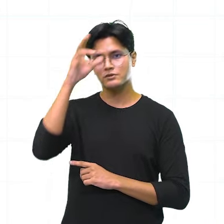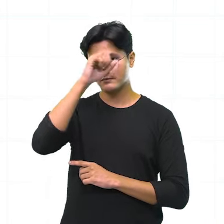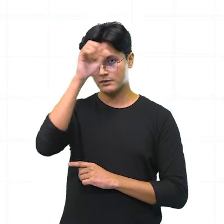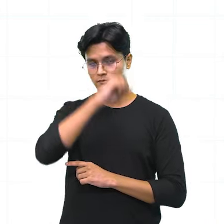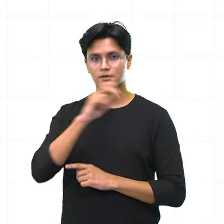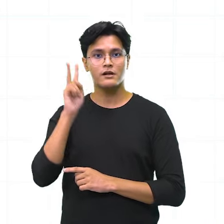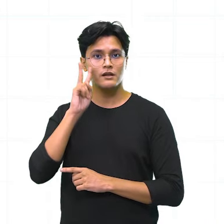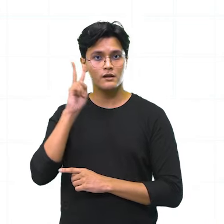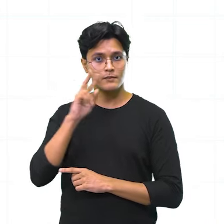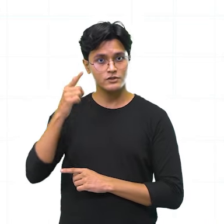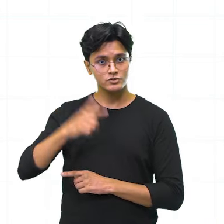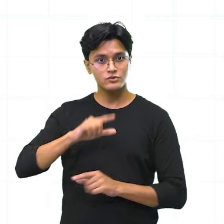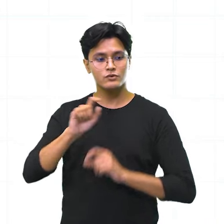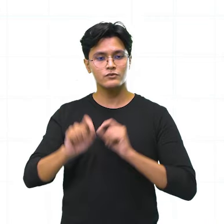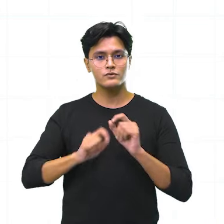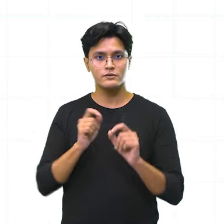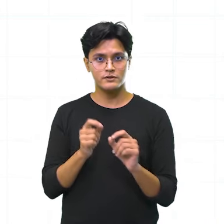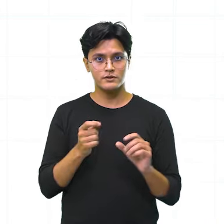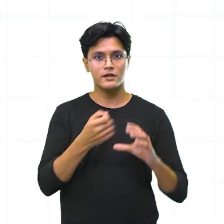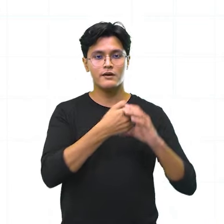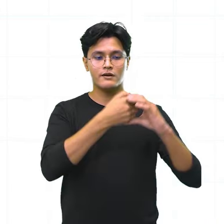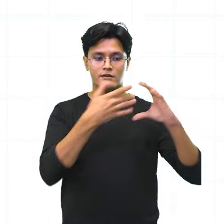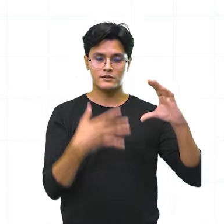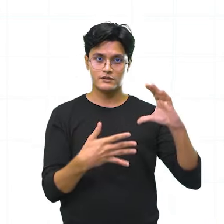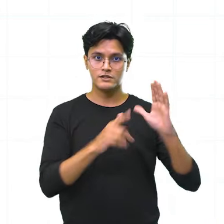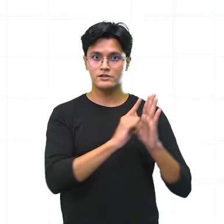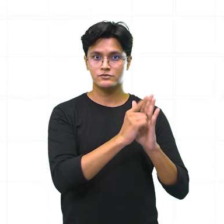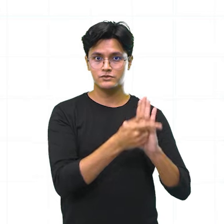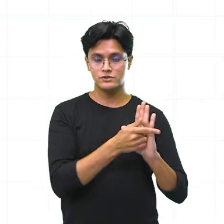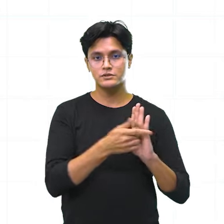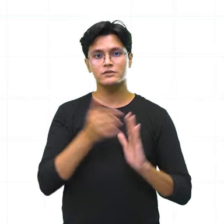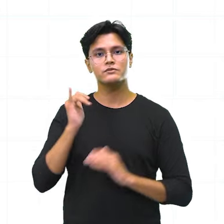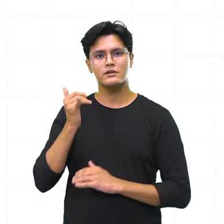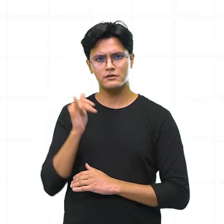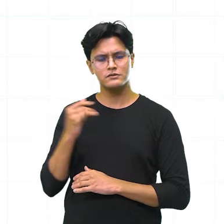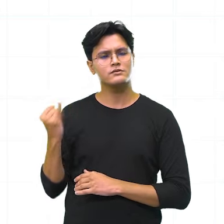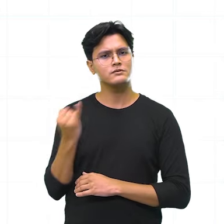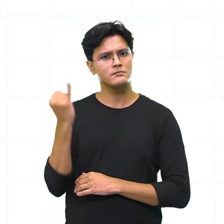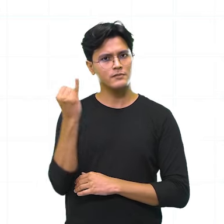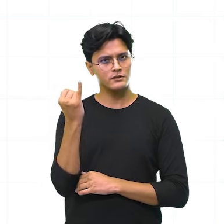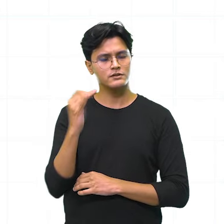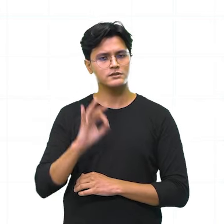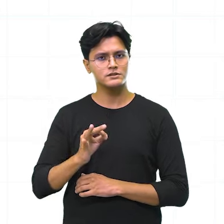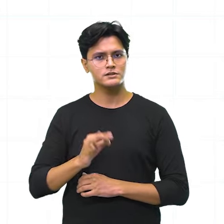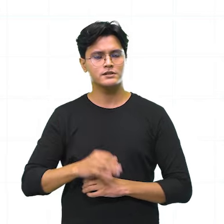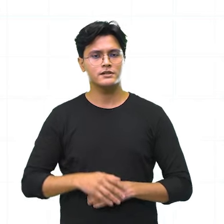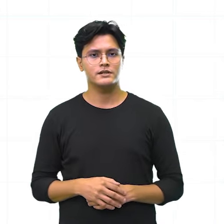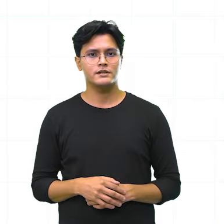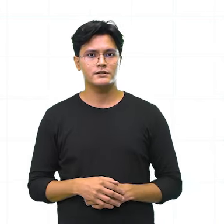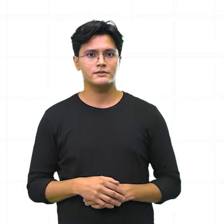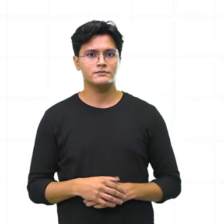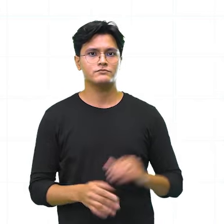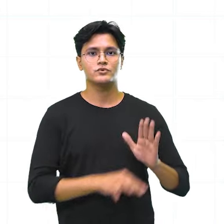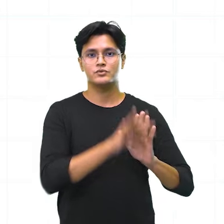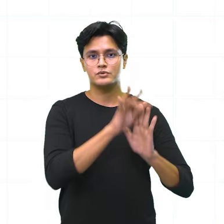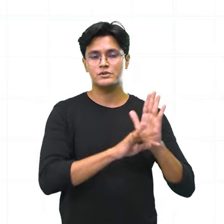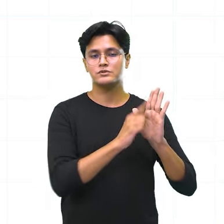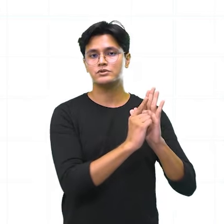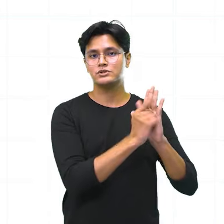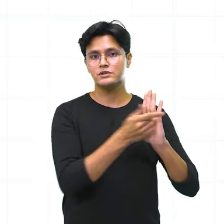do gênero narrativo muito importante para facilitar a nossa compreensão. Nós sabemos que o texto do gênero